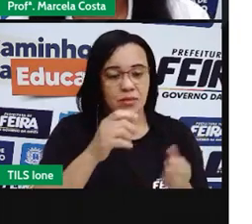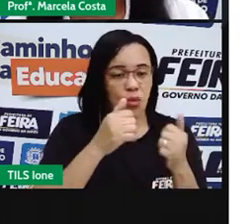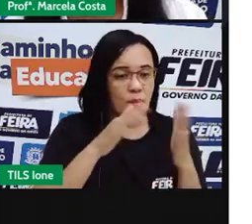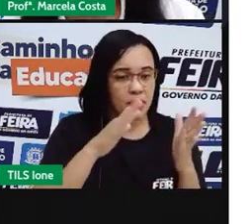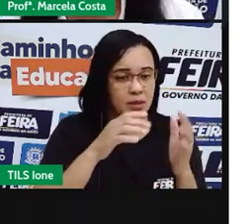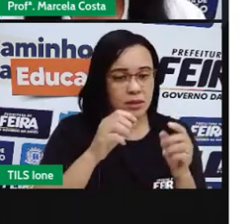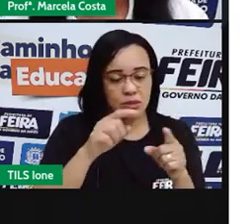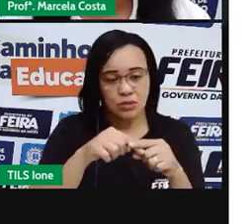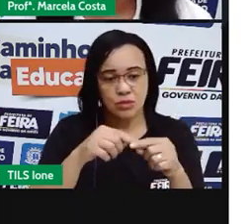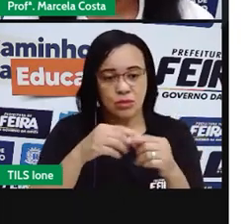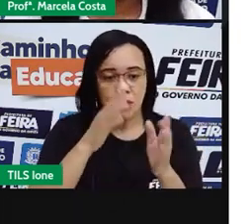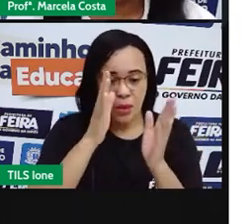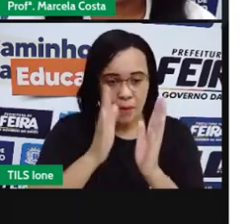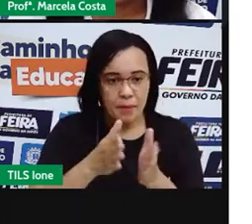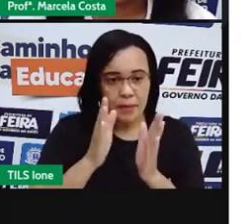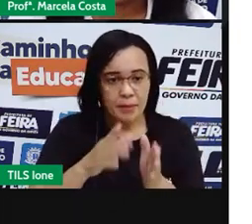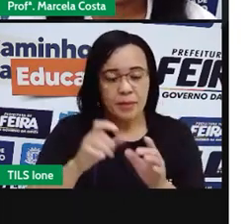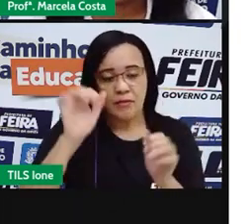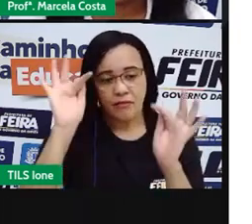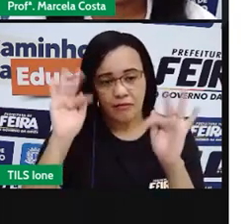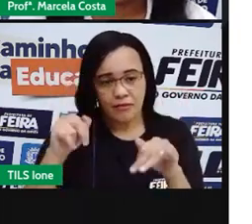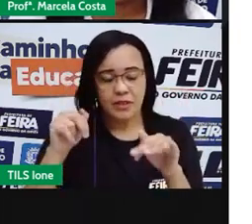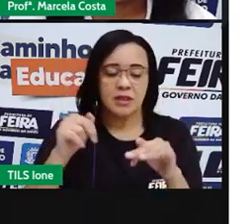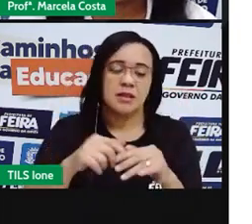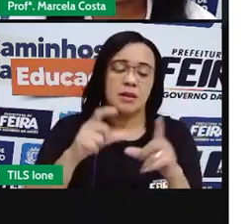no meio e no final.